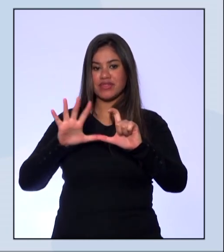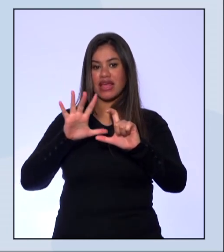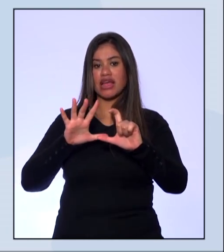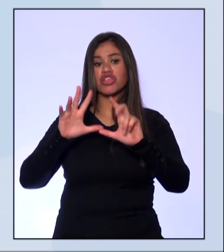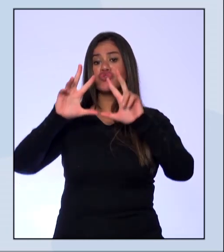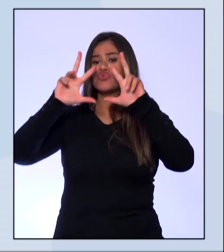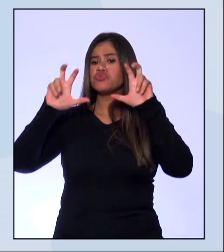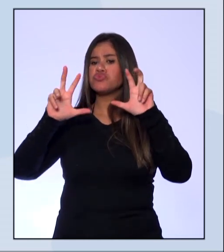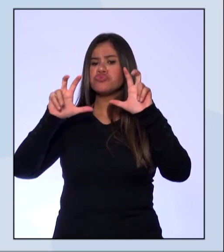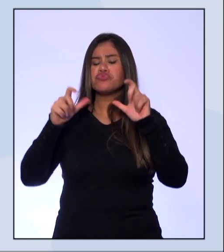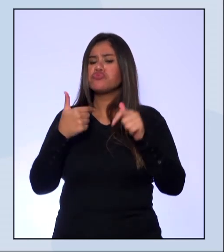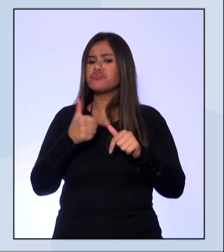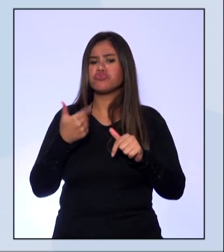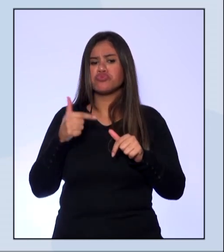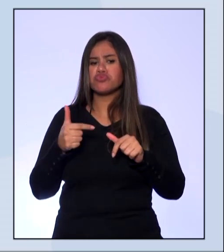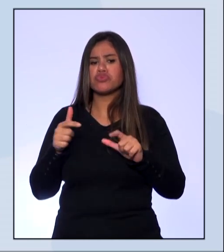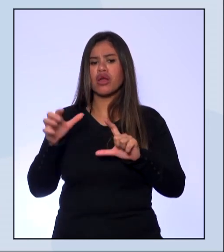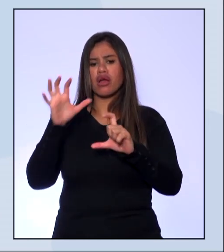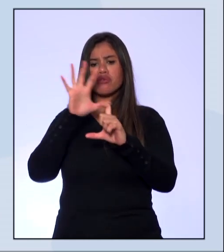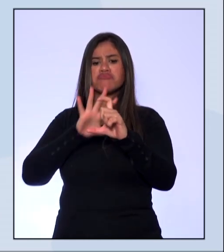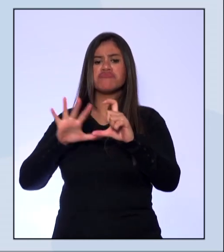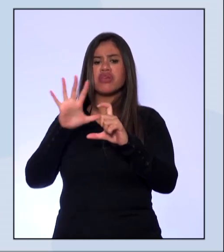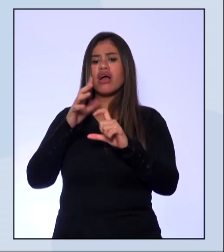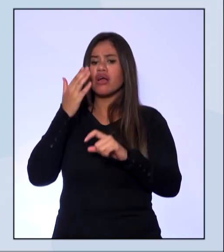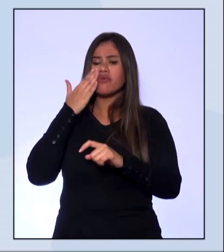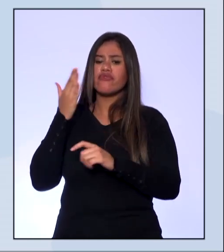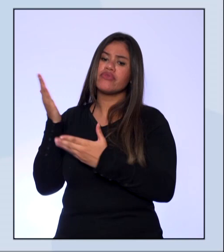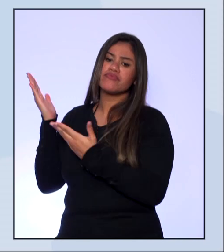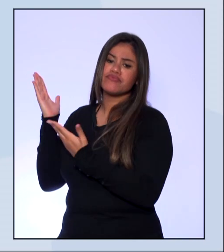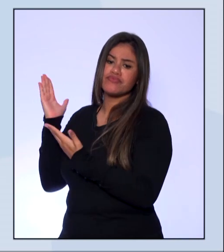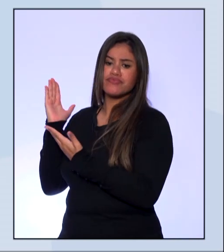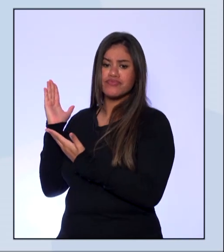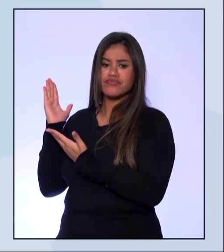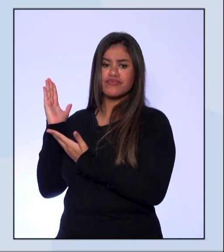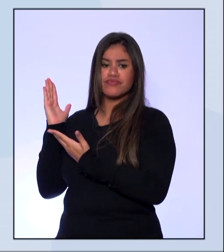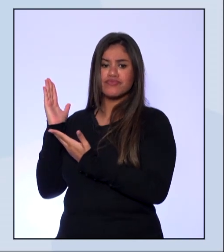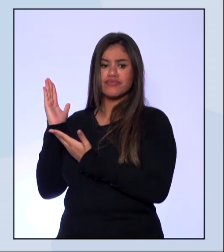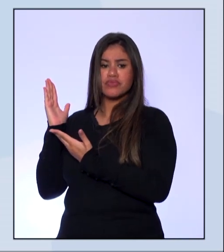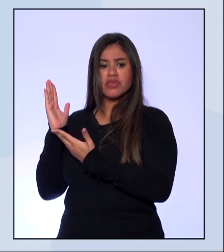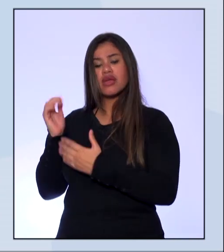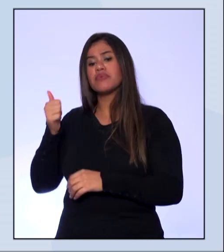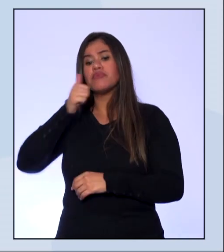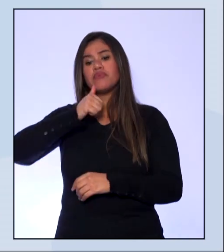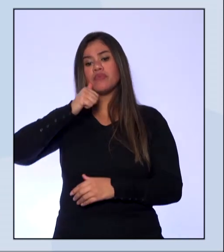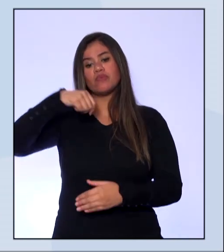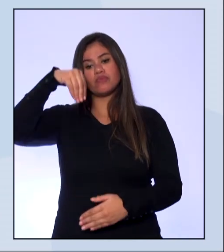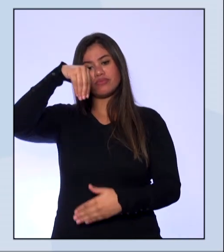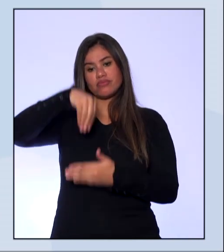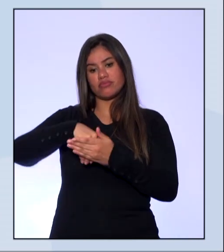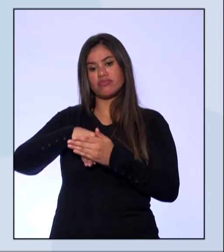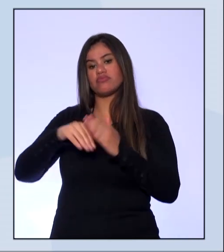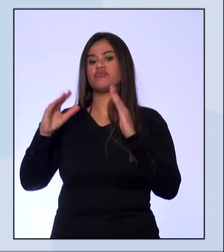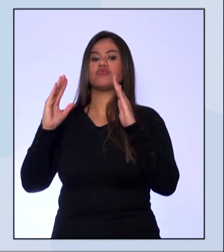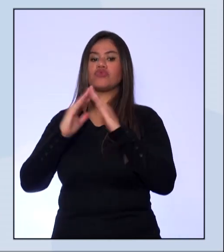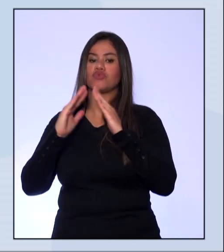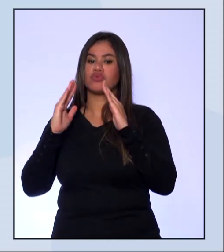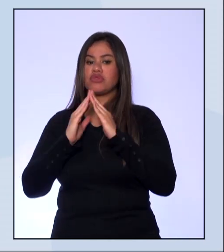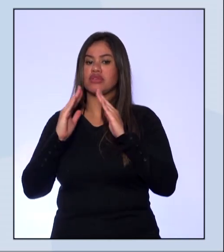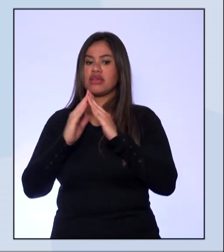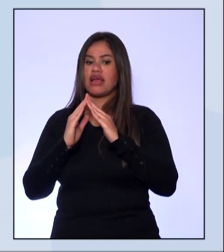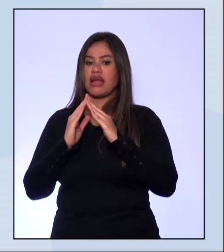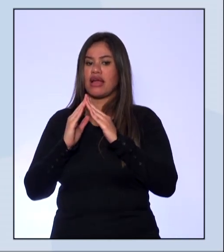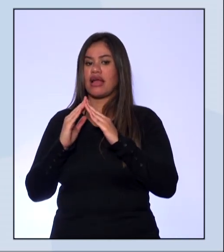aí a imagem de uma menininha que provavelmente está dentro de sua casa, na sala. Temos ao fundo